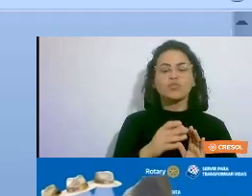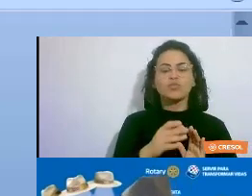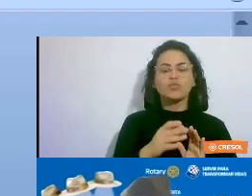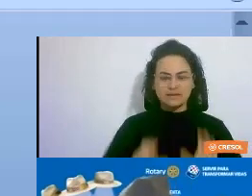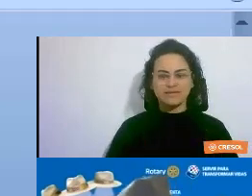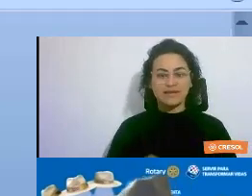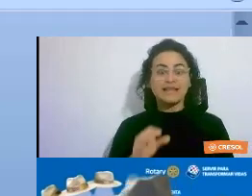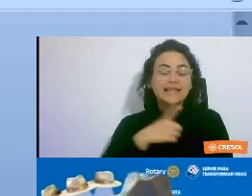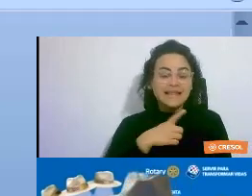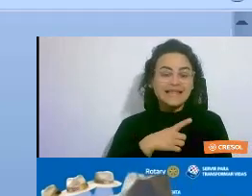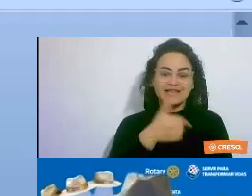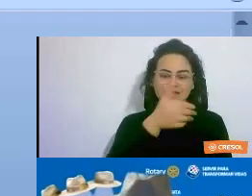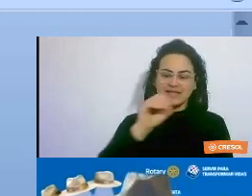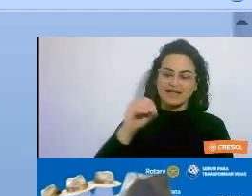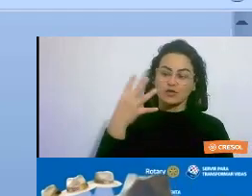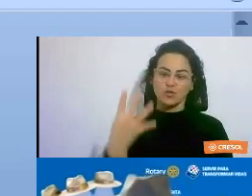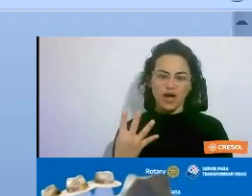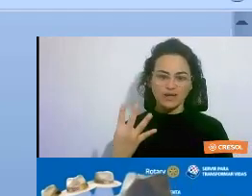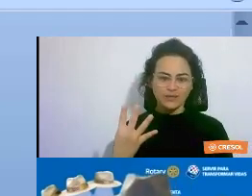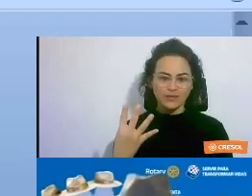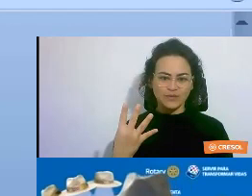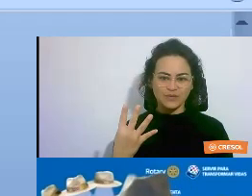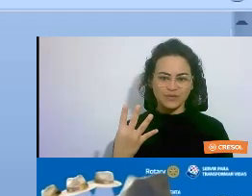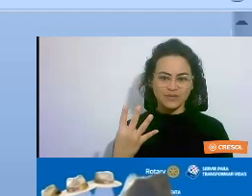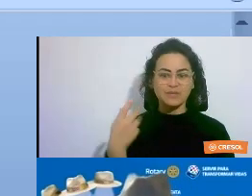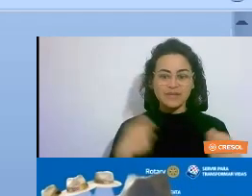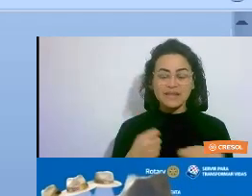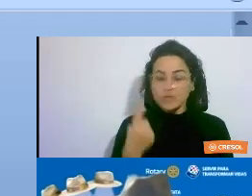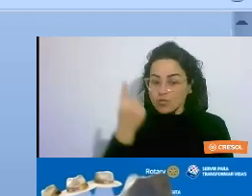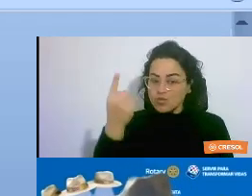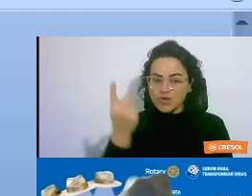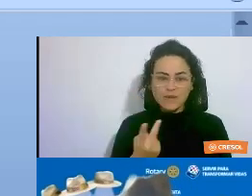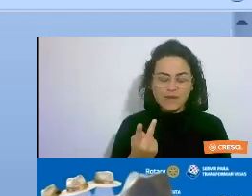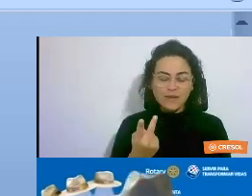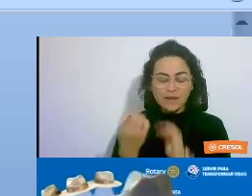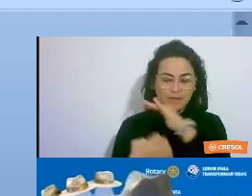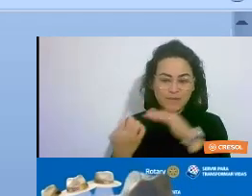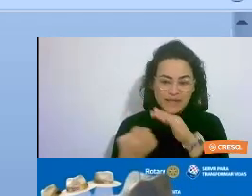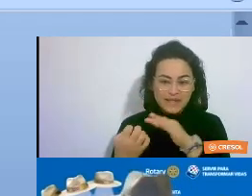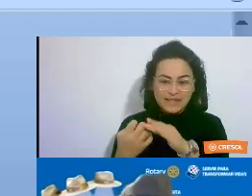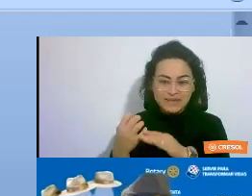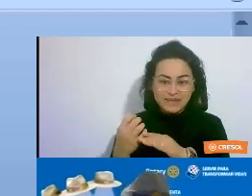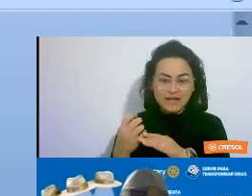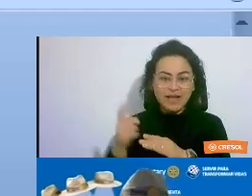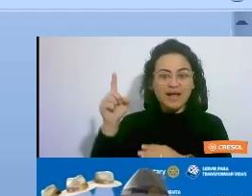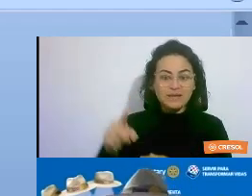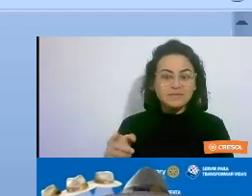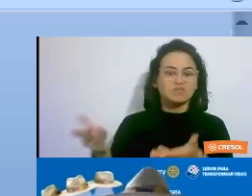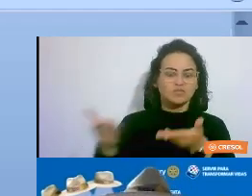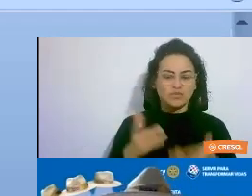104 clubes cidadãos. Se nós buscássemos mais uma empresa, nós nos tornaríamos com 208